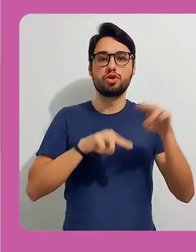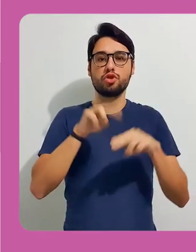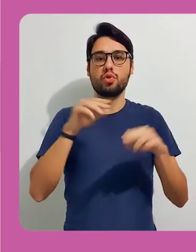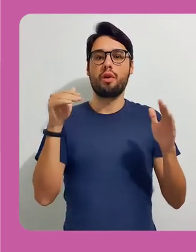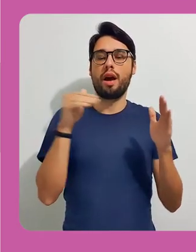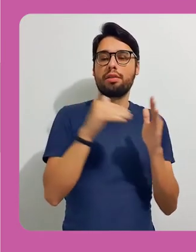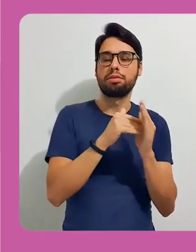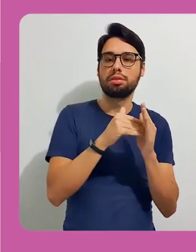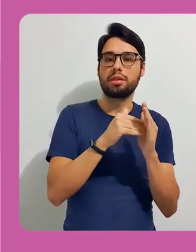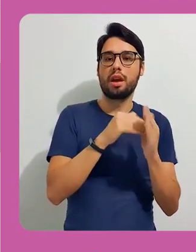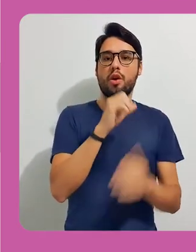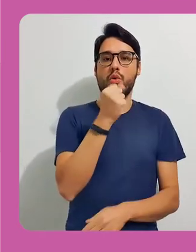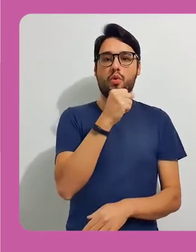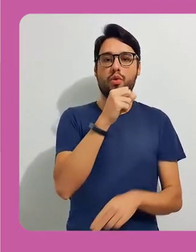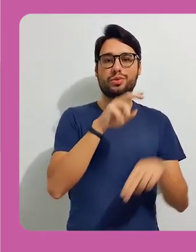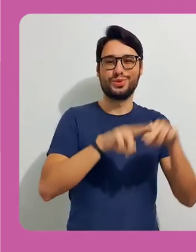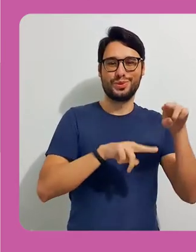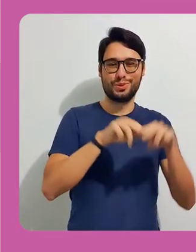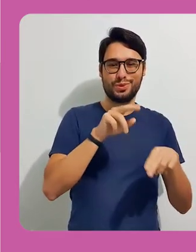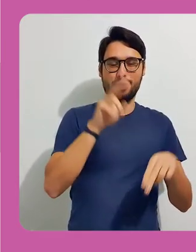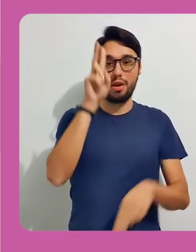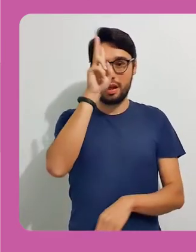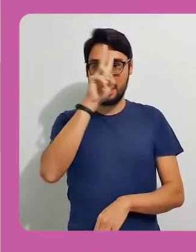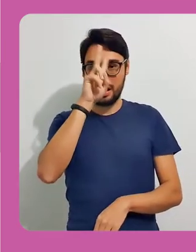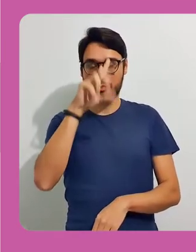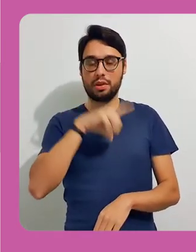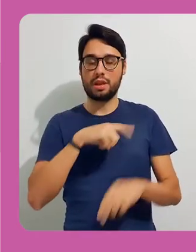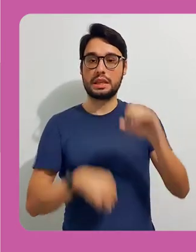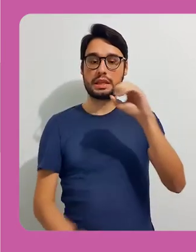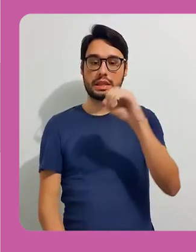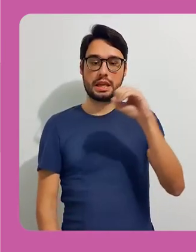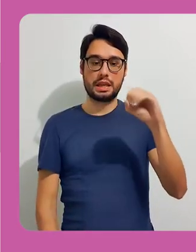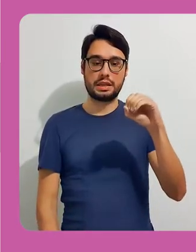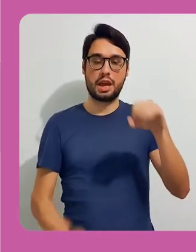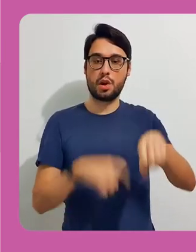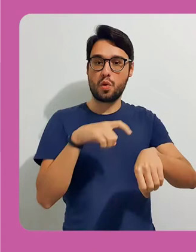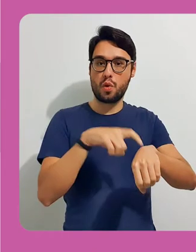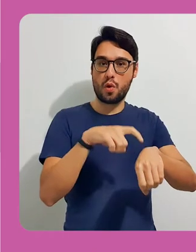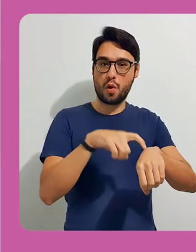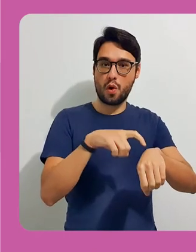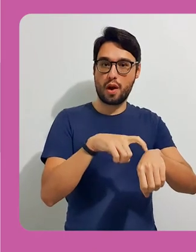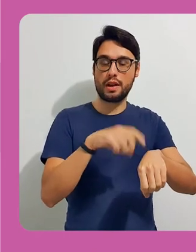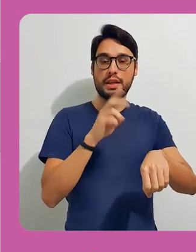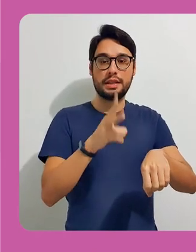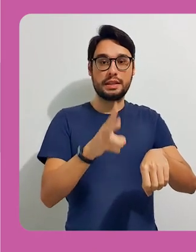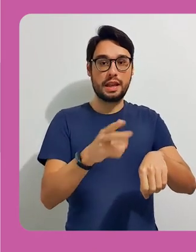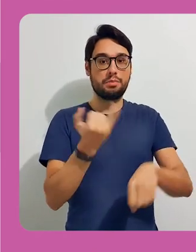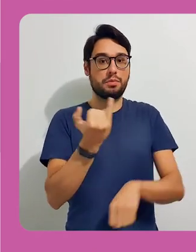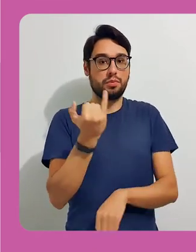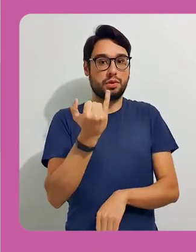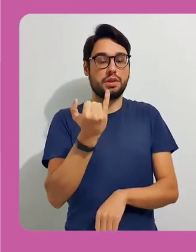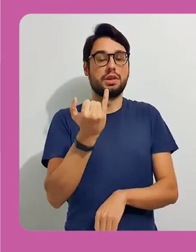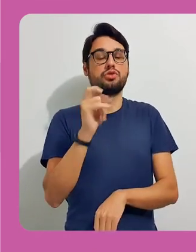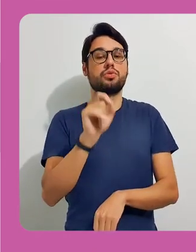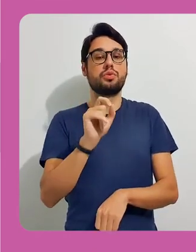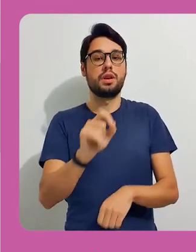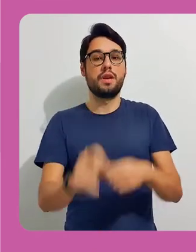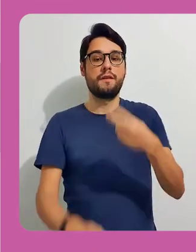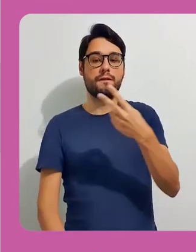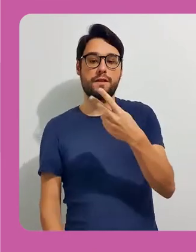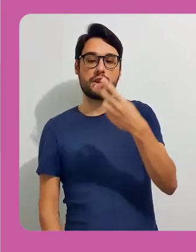né lembrando que esse zero hora é o início mas quando você vai entregar lembrar de colocar aqui